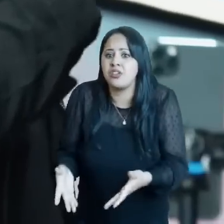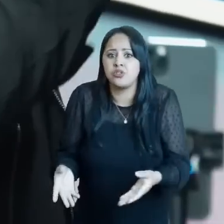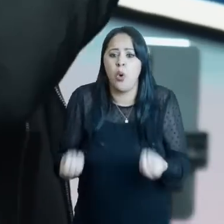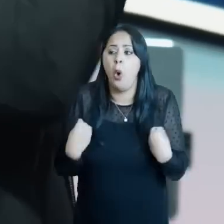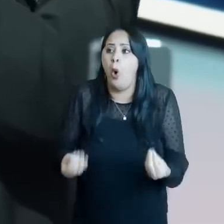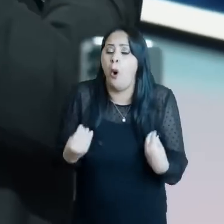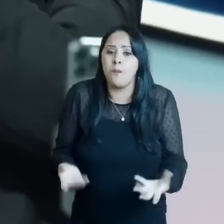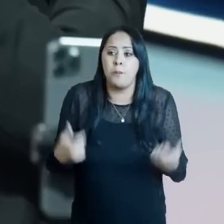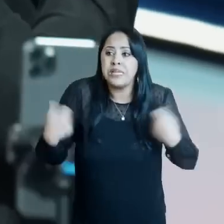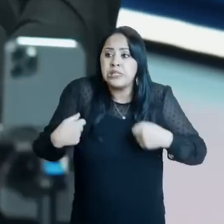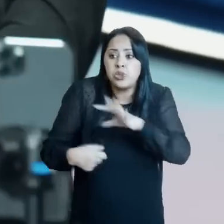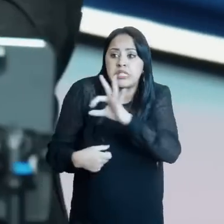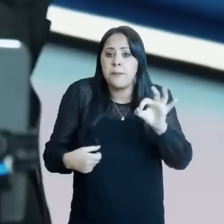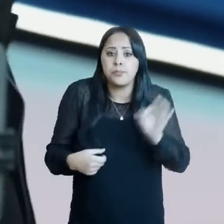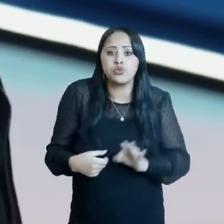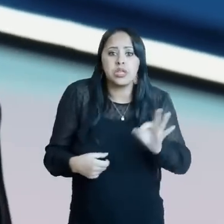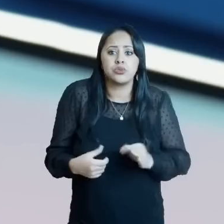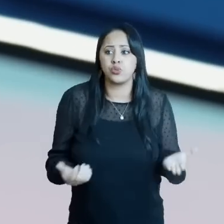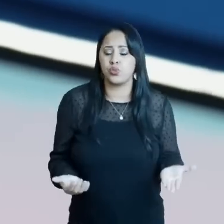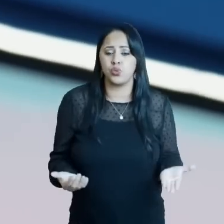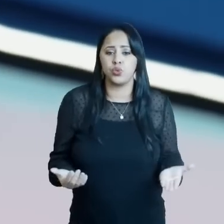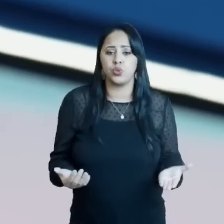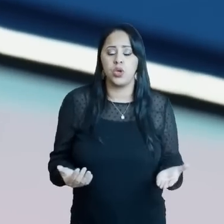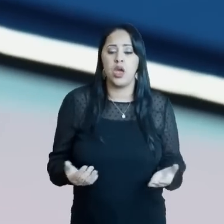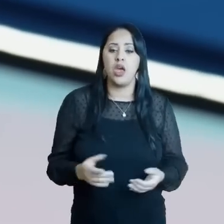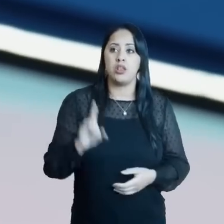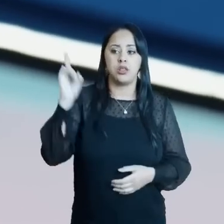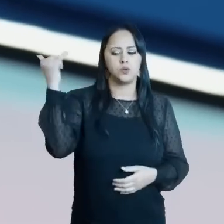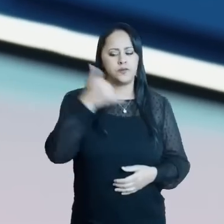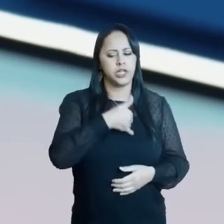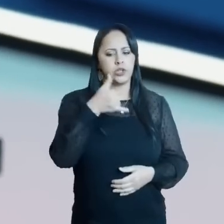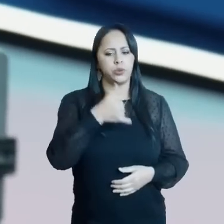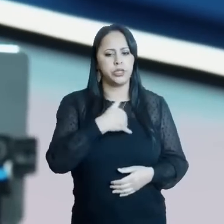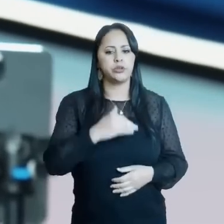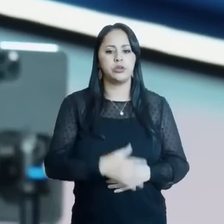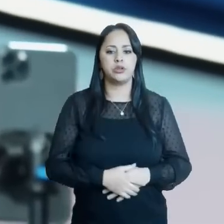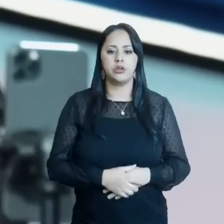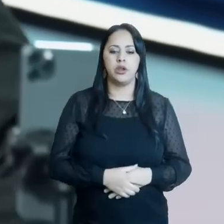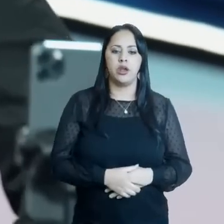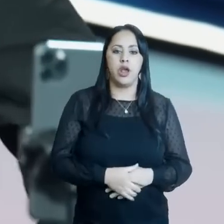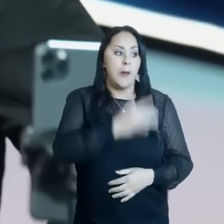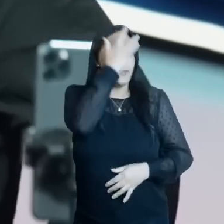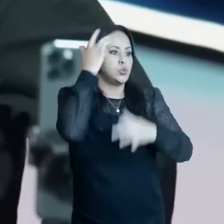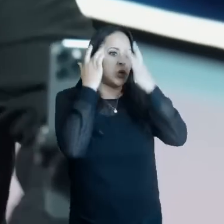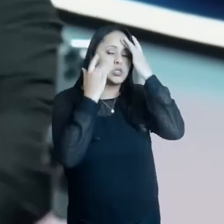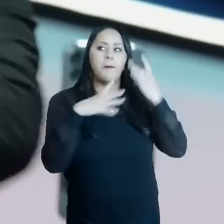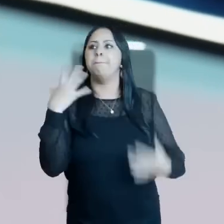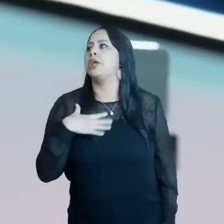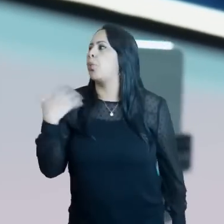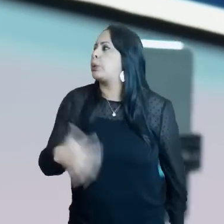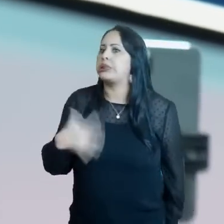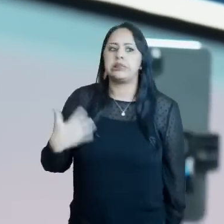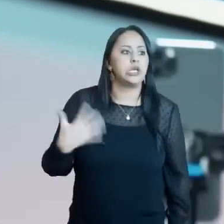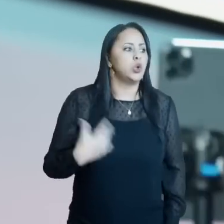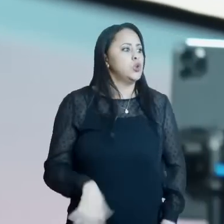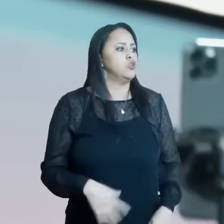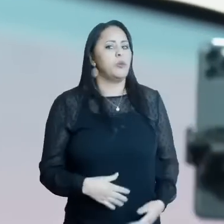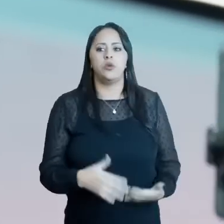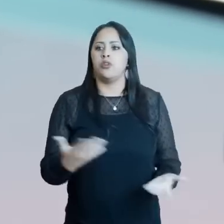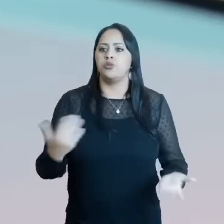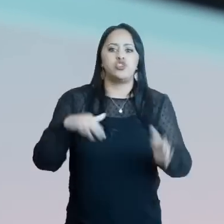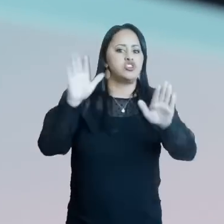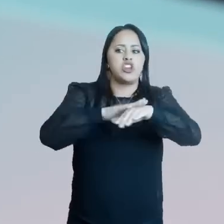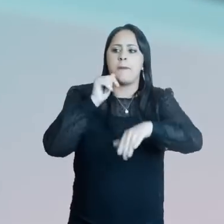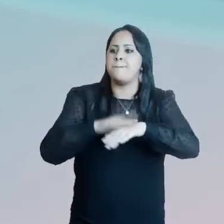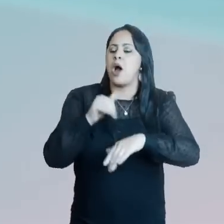Deus falando comigo. Aí a galera que está comigo, que não tem a mesma fé, algumas pessoas que me acompanham, falam assim, mano do céu, vamos arrumar uns carros, vamos fazer isso. Assim, não,